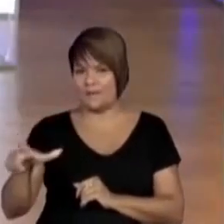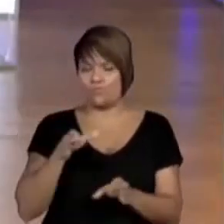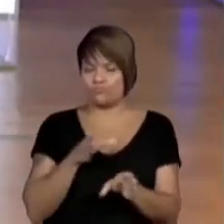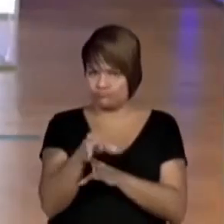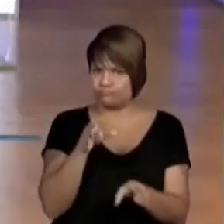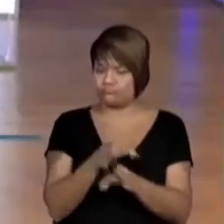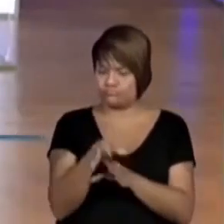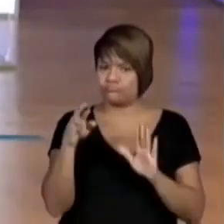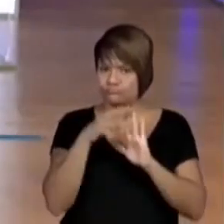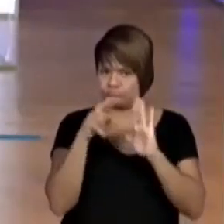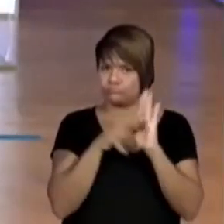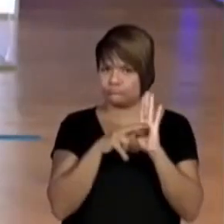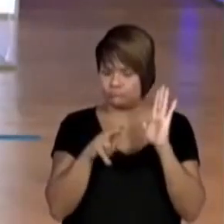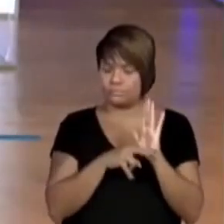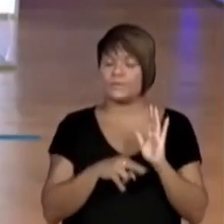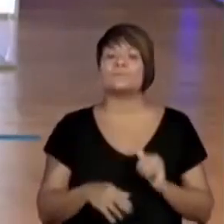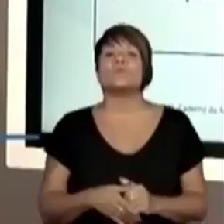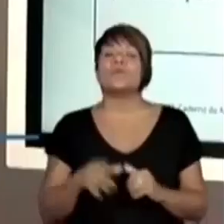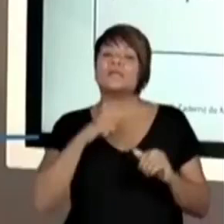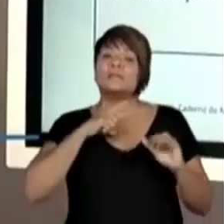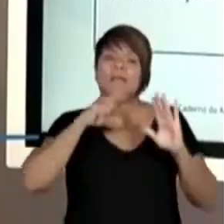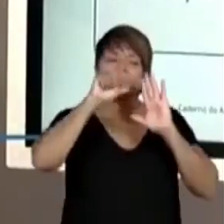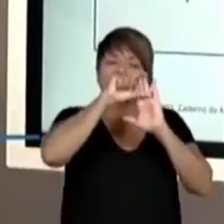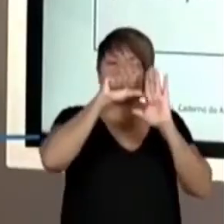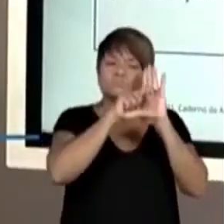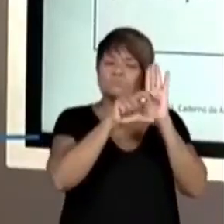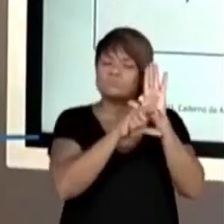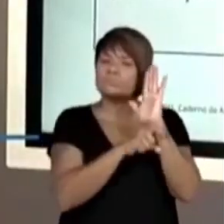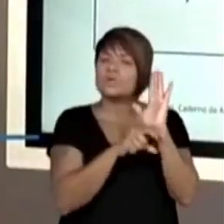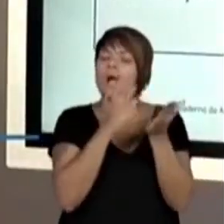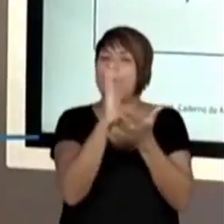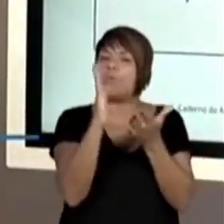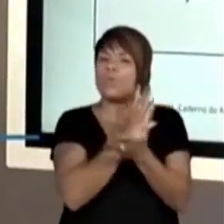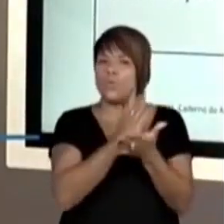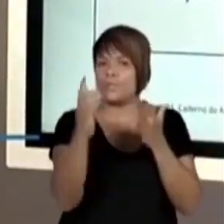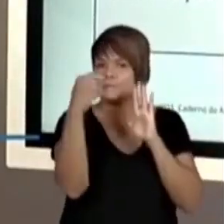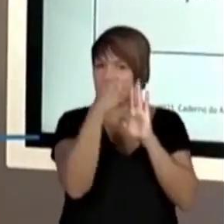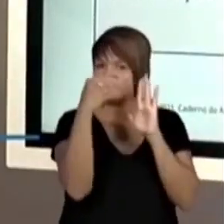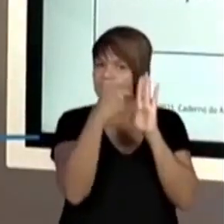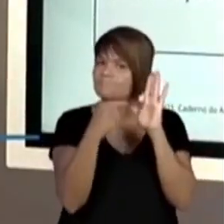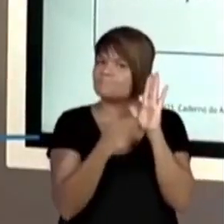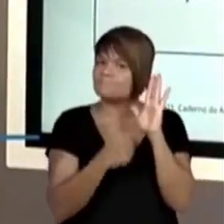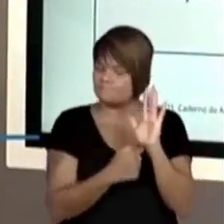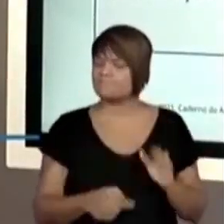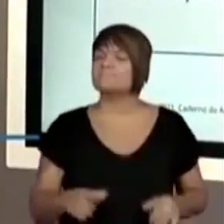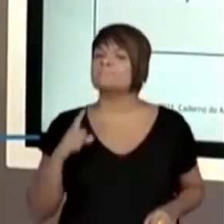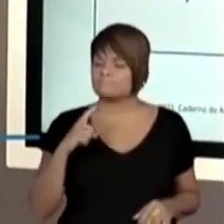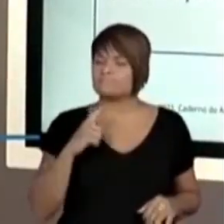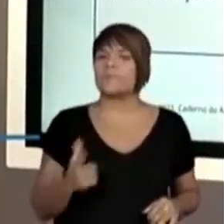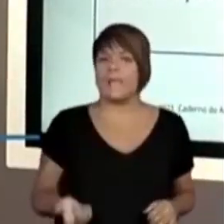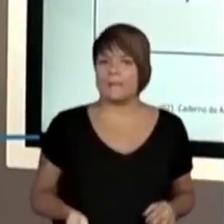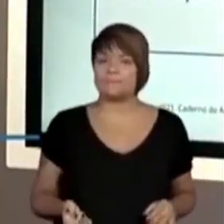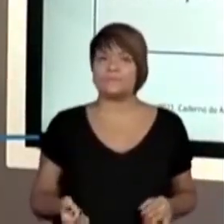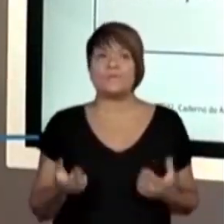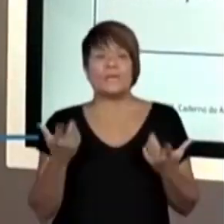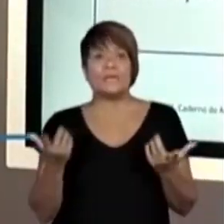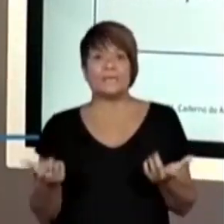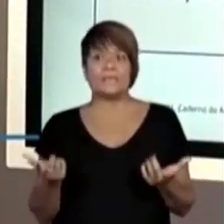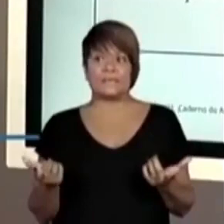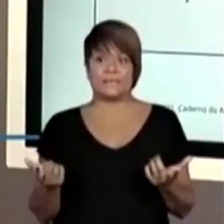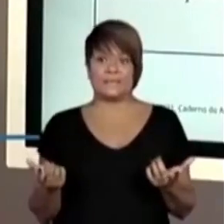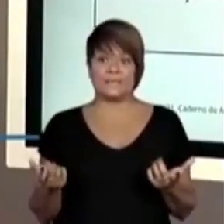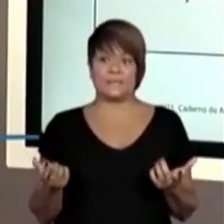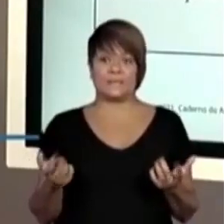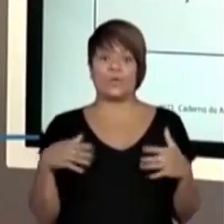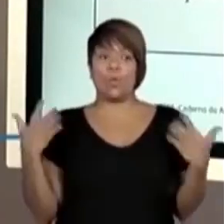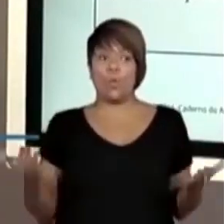umas partes definidas, né? Será que os estudantes lembram qual as partes do texto que ensinava nós a brincar